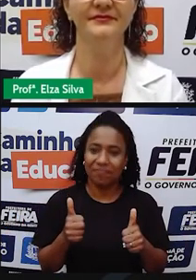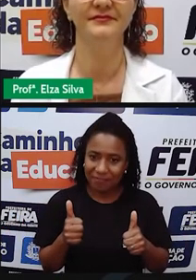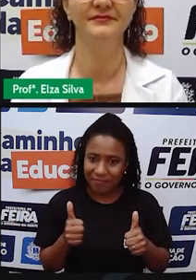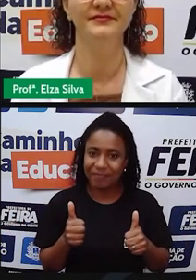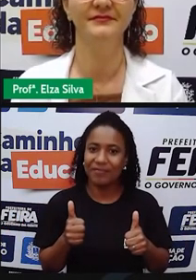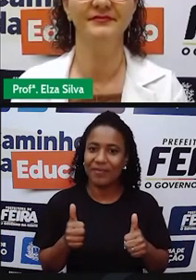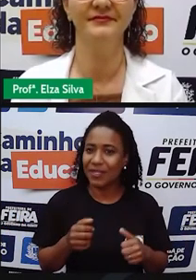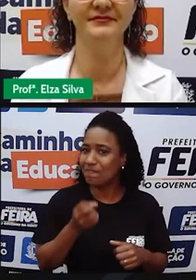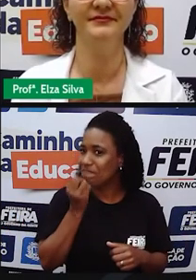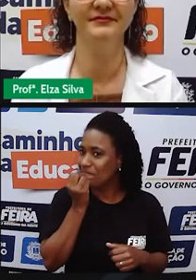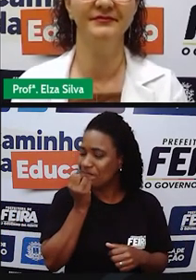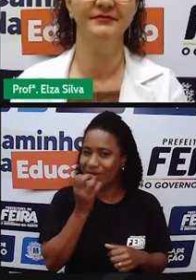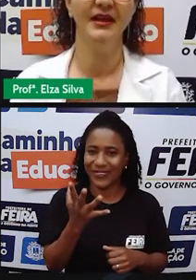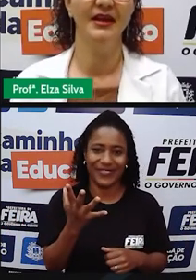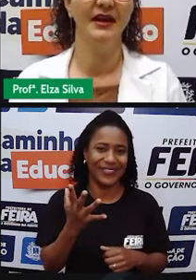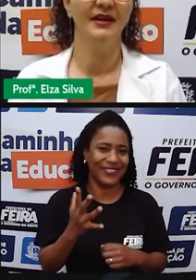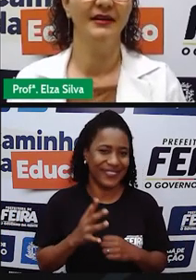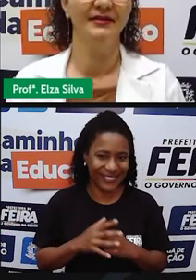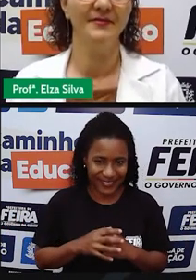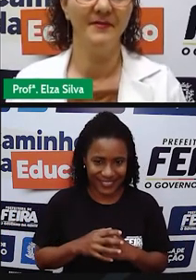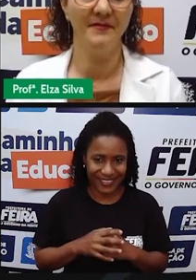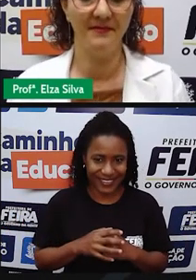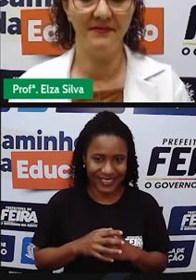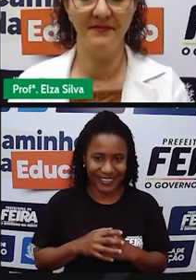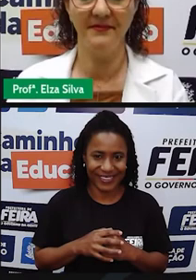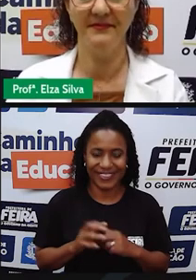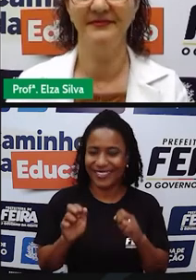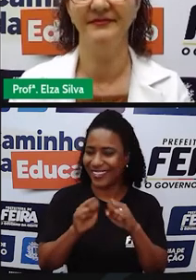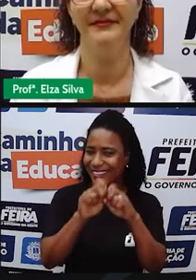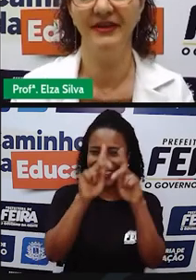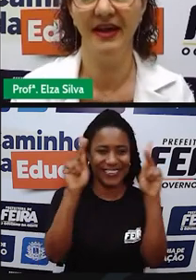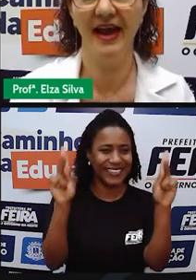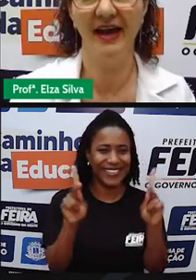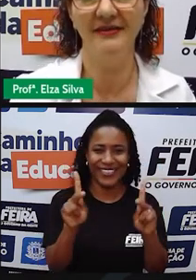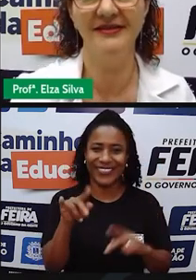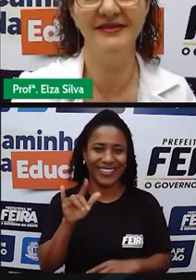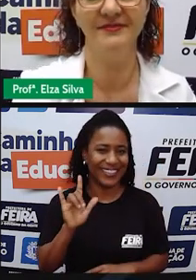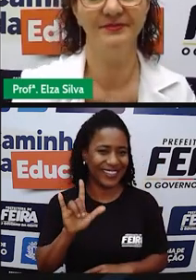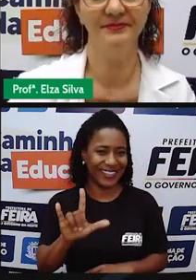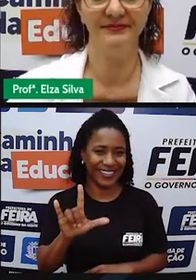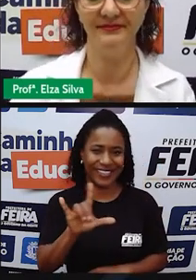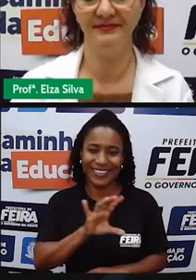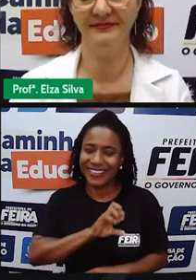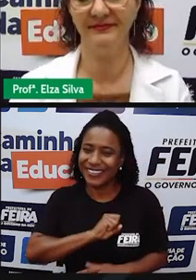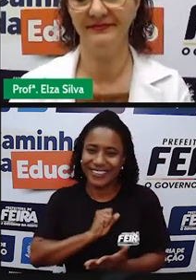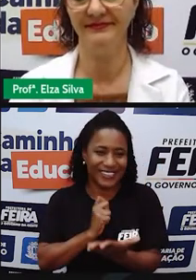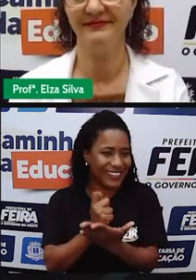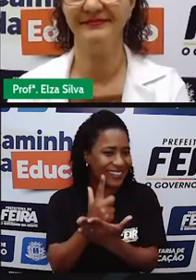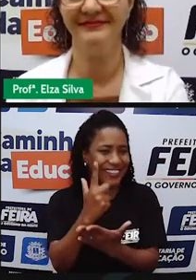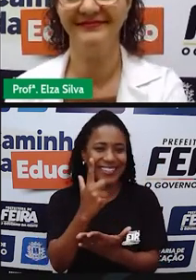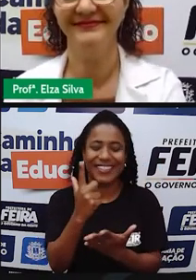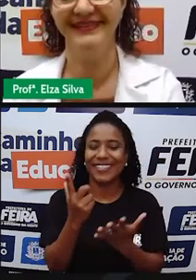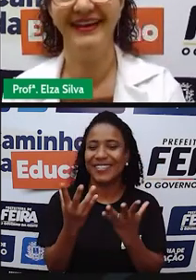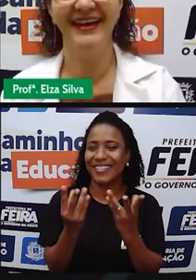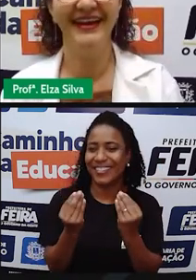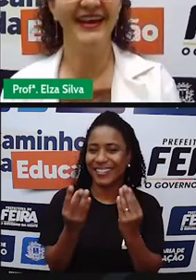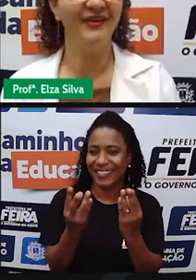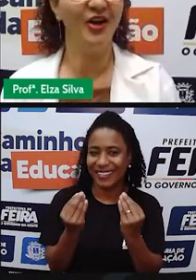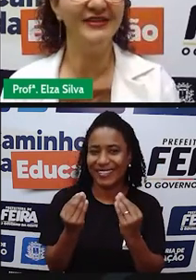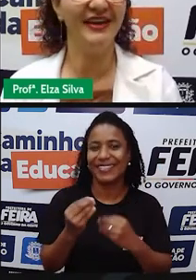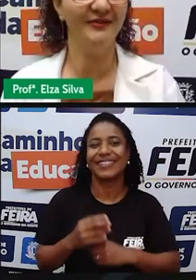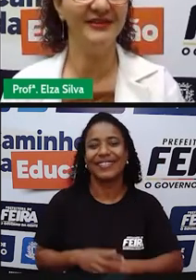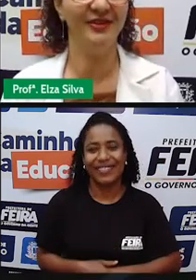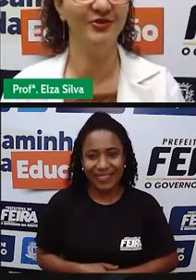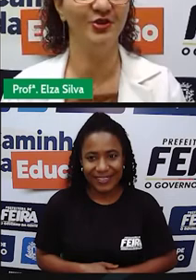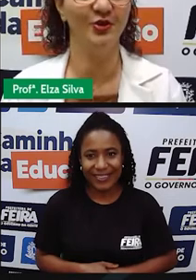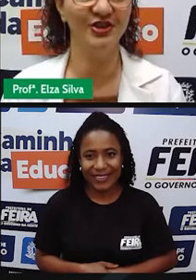many things. We shop a lot. Yes. Nós compramos muito. E a